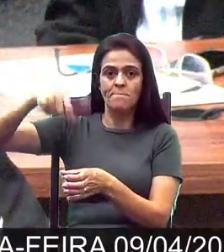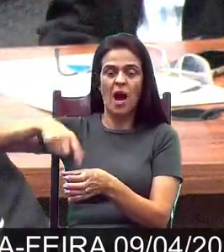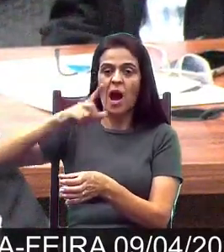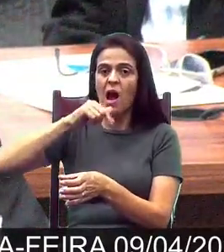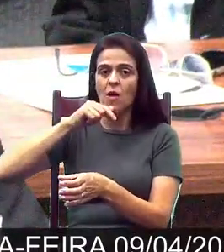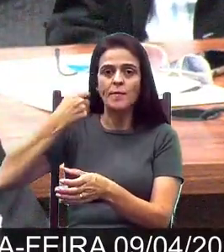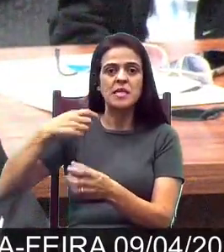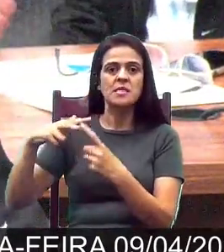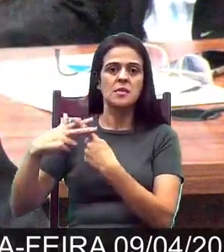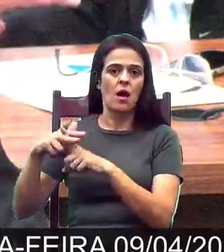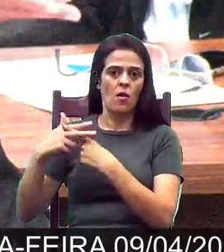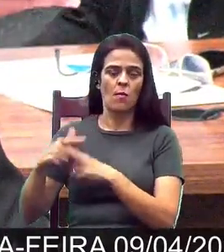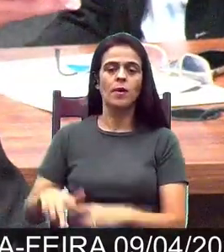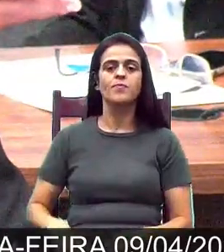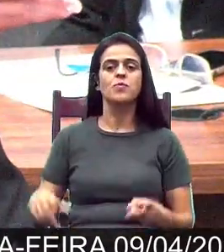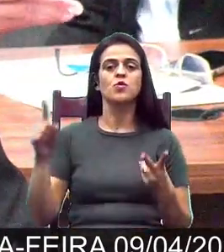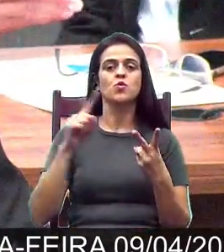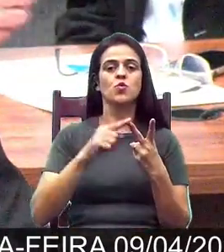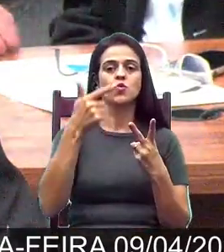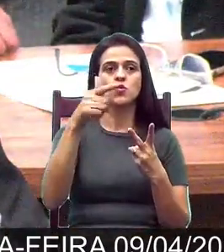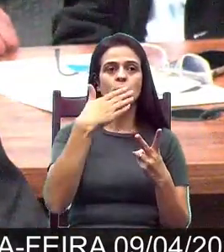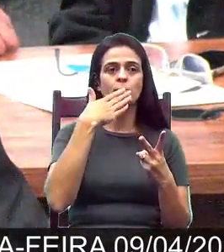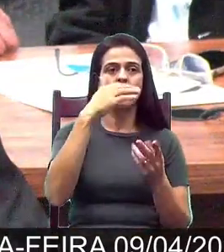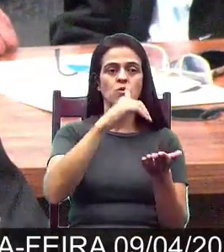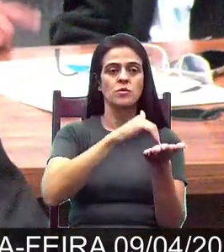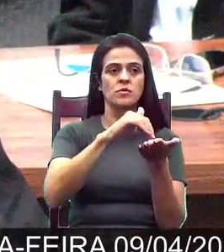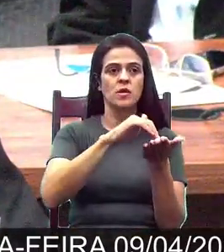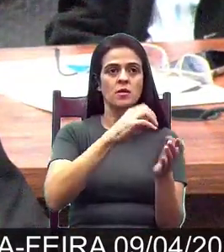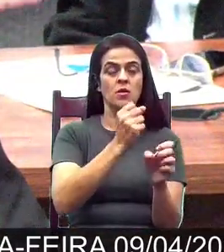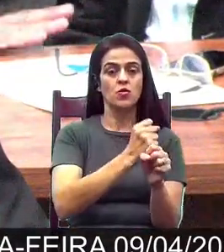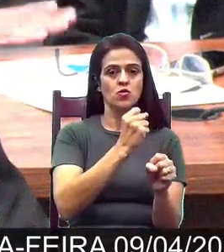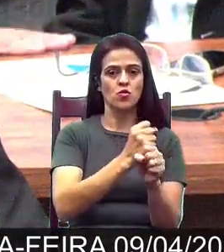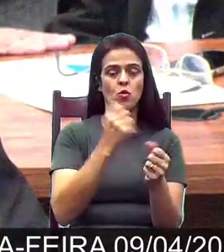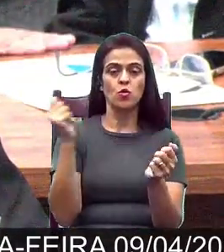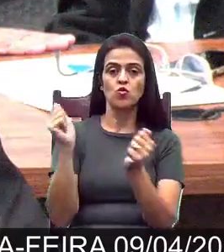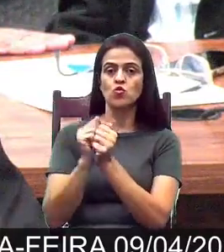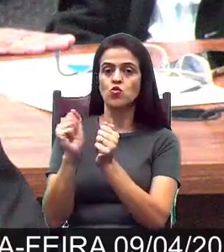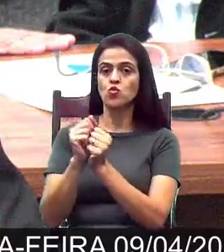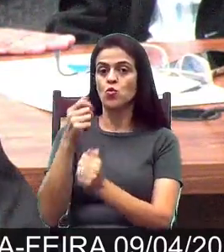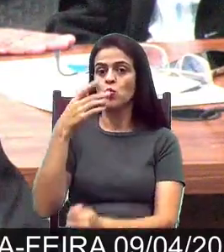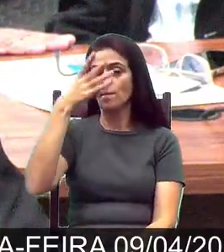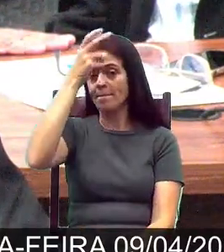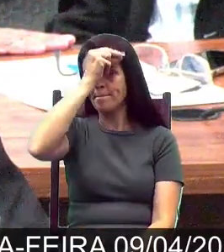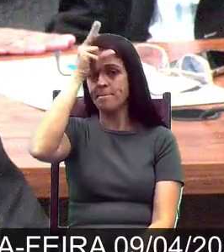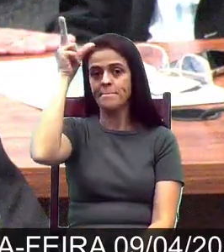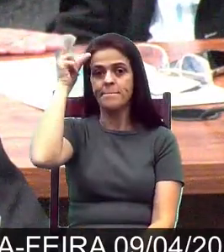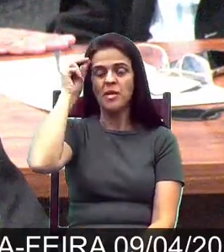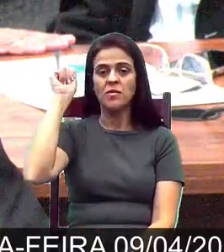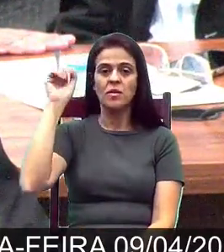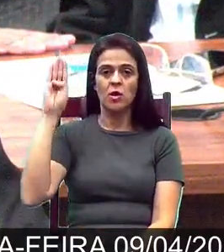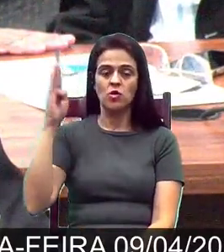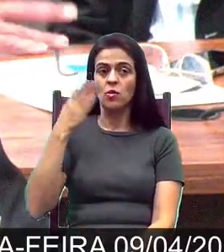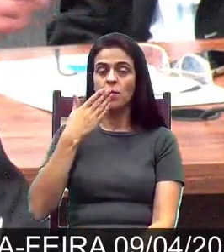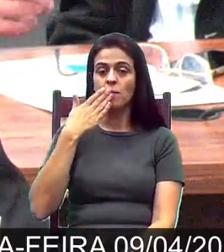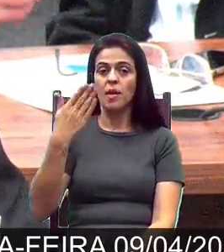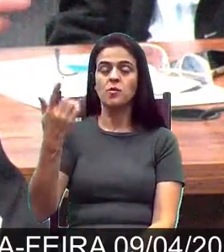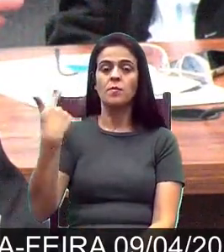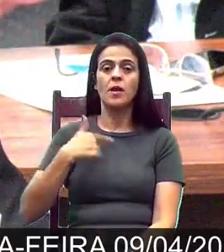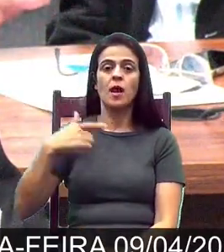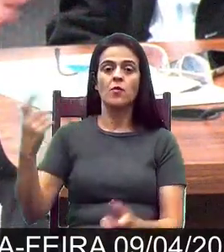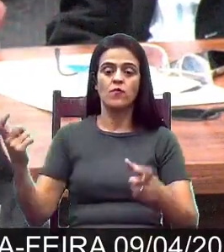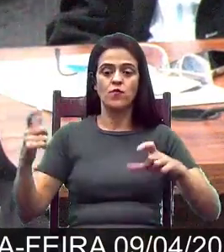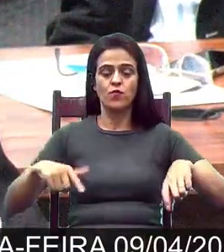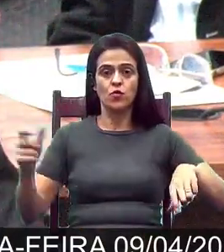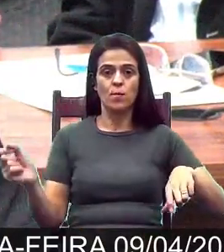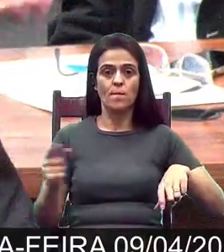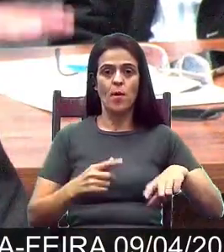presidente, que seja encaminhada ao secretário de Obras, Leonardo Martins, e ao prefeito, doutor Adib Elias, para que seja feita a reforma do campo de